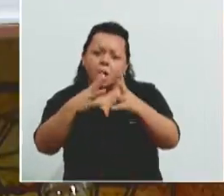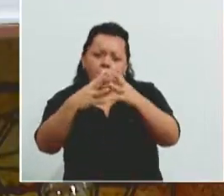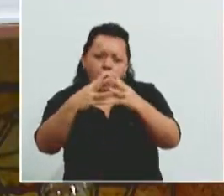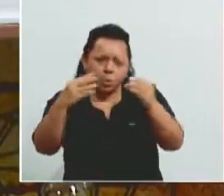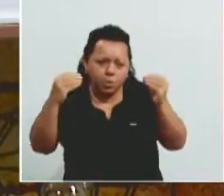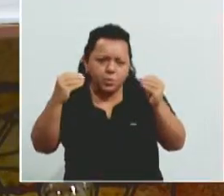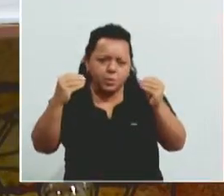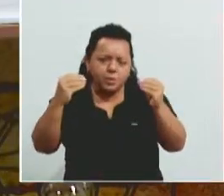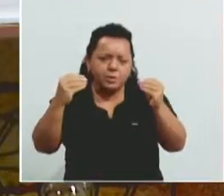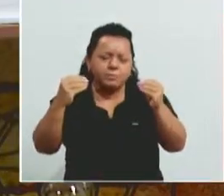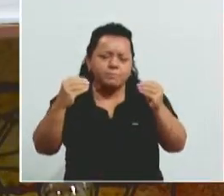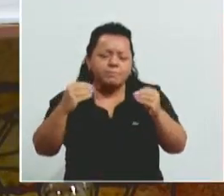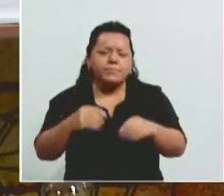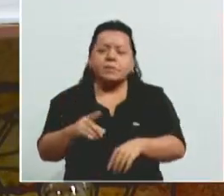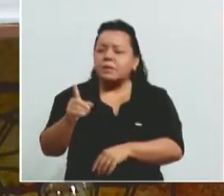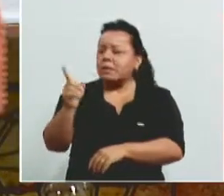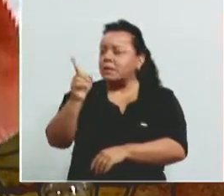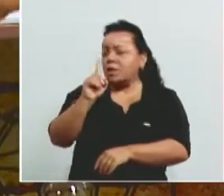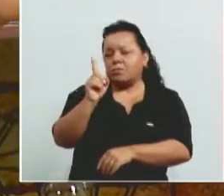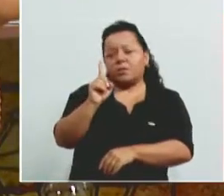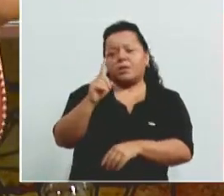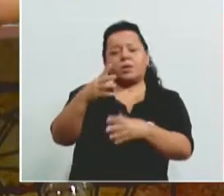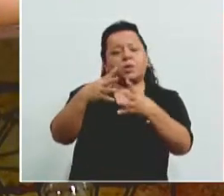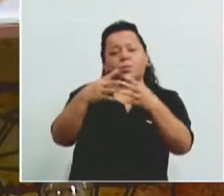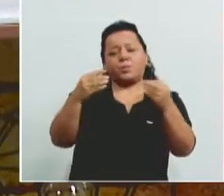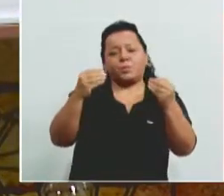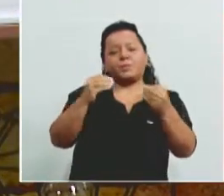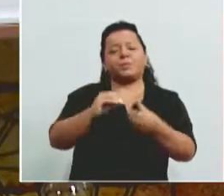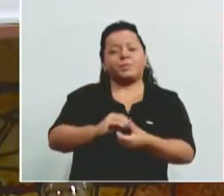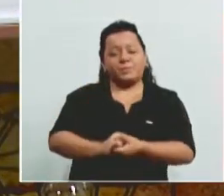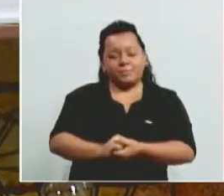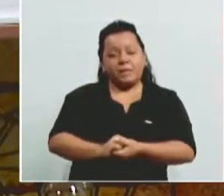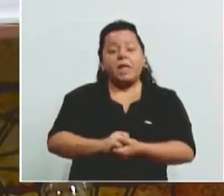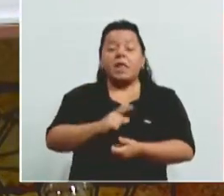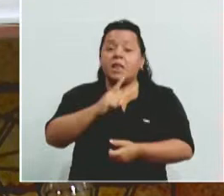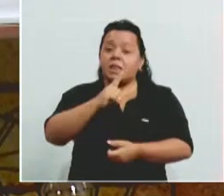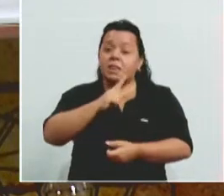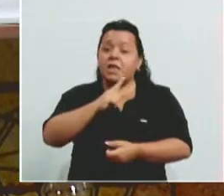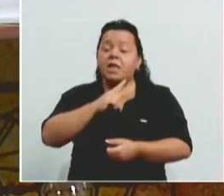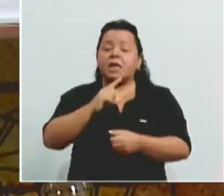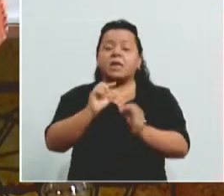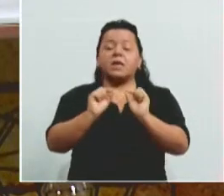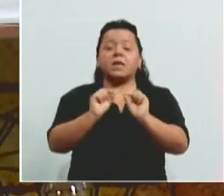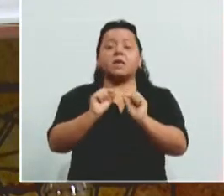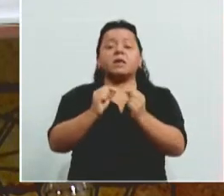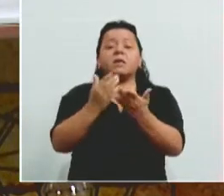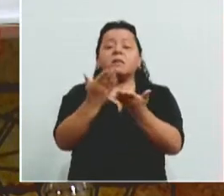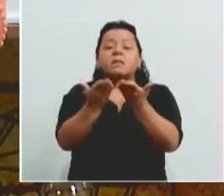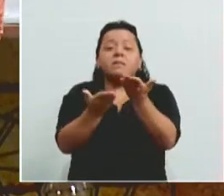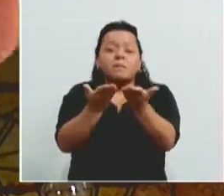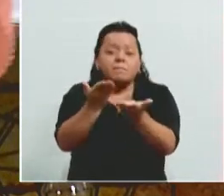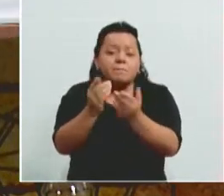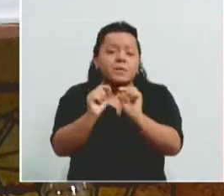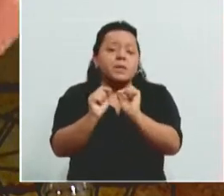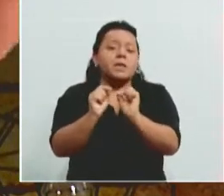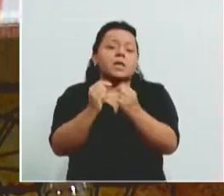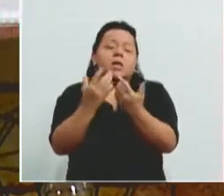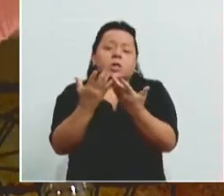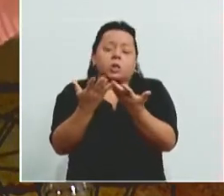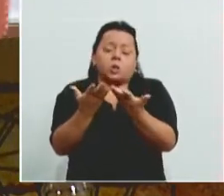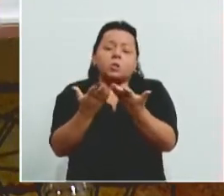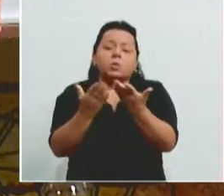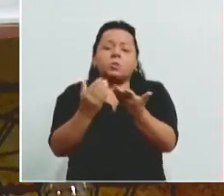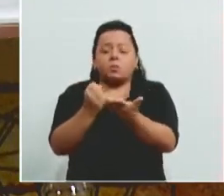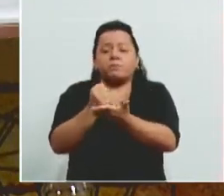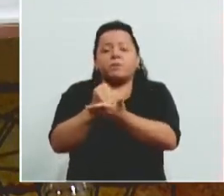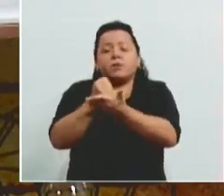Não, cura não, tem controle, porque assim, tá com a doença, tá avançando, a